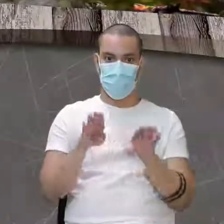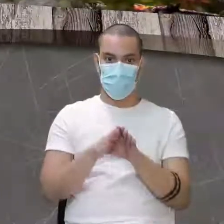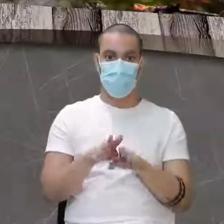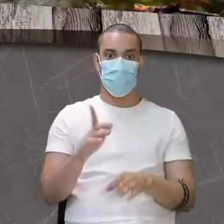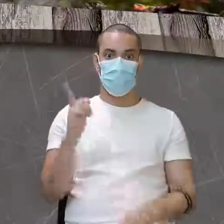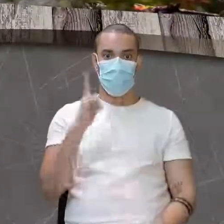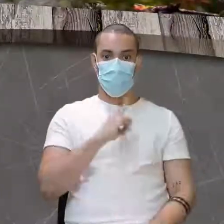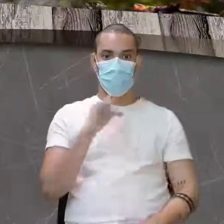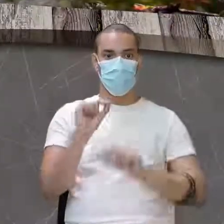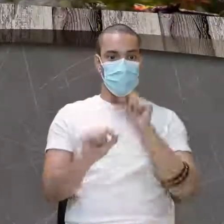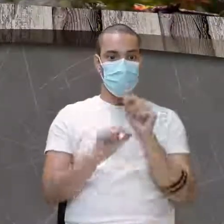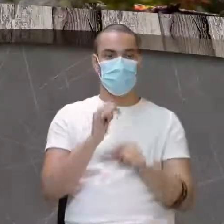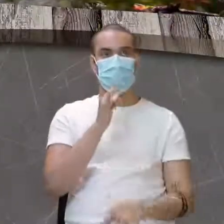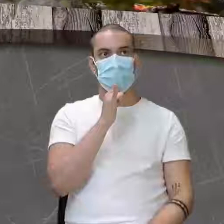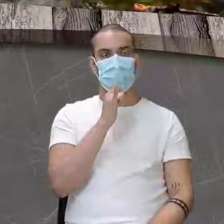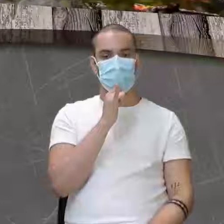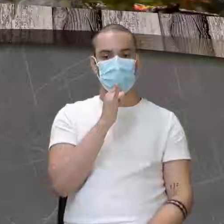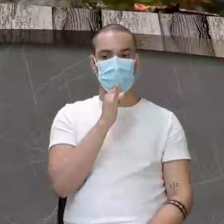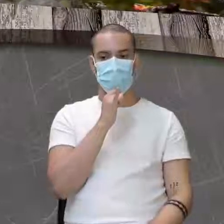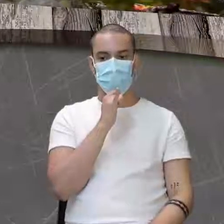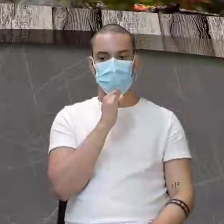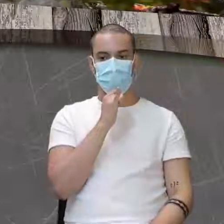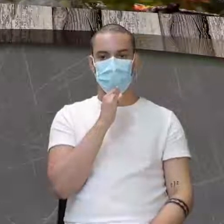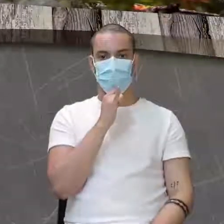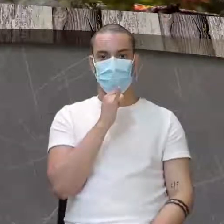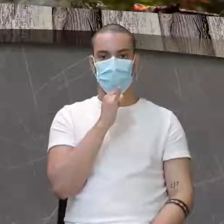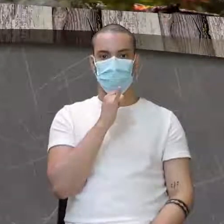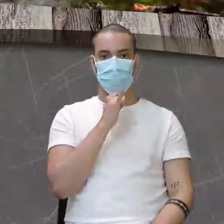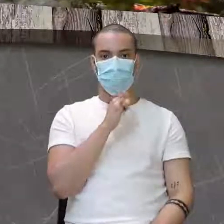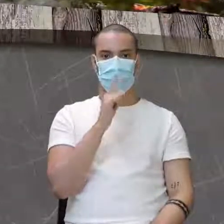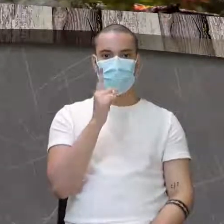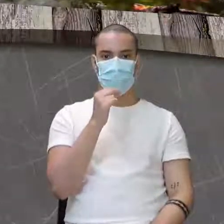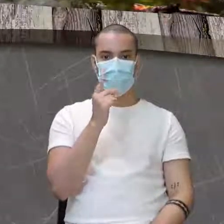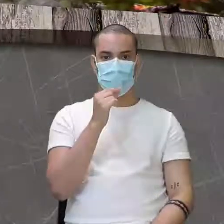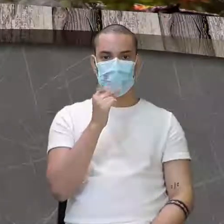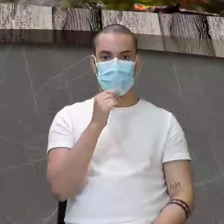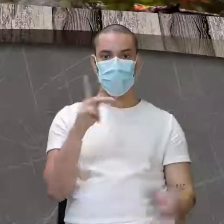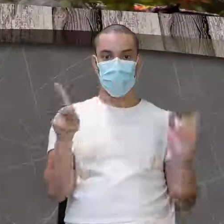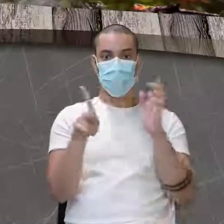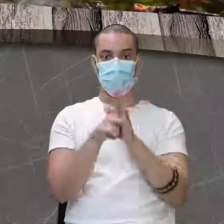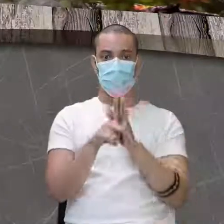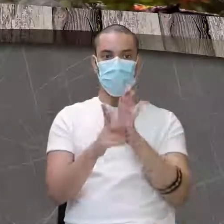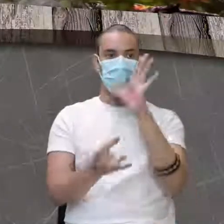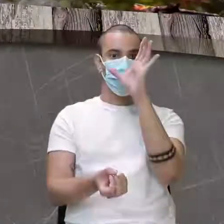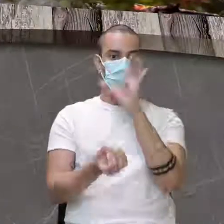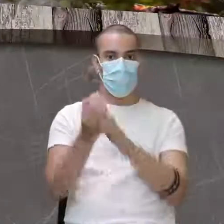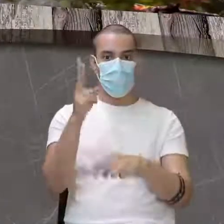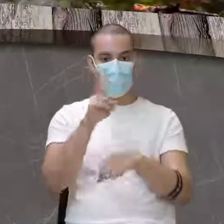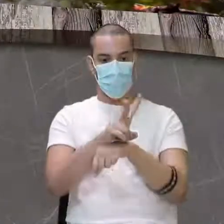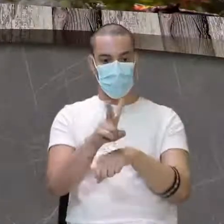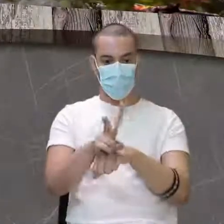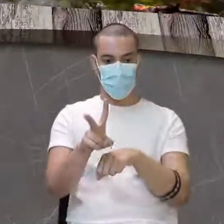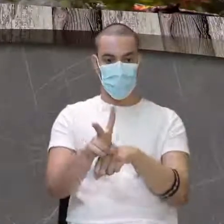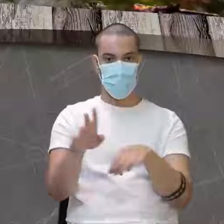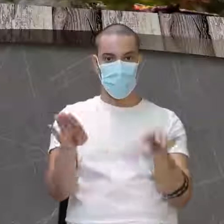E obtendo, por exemplo, essa água para as nossas criações e para a agricultura ou para